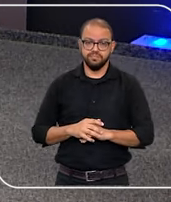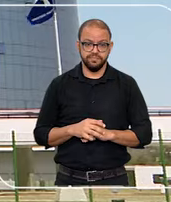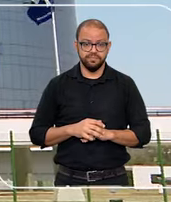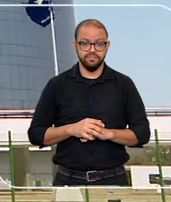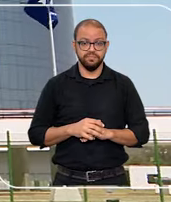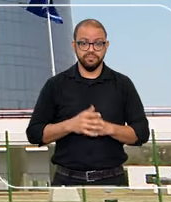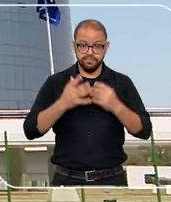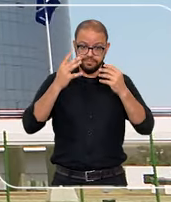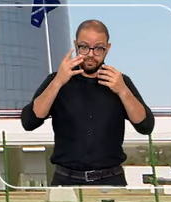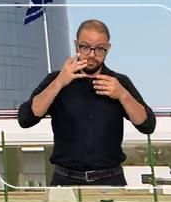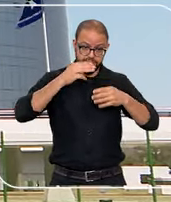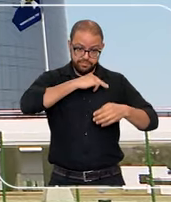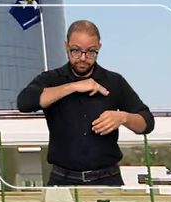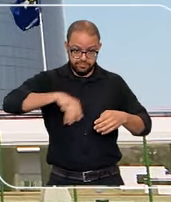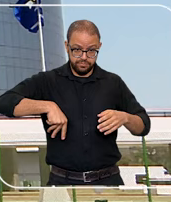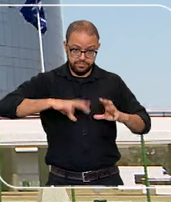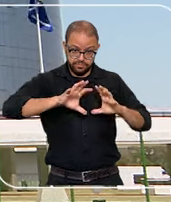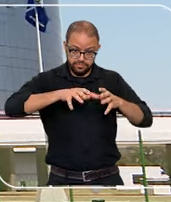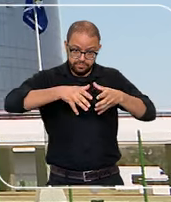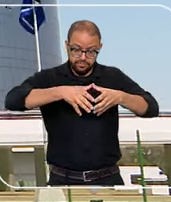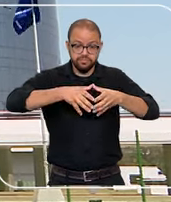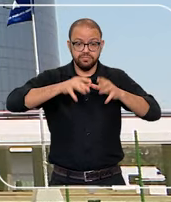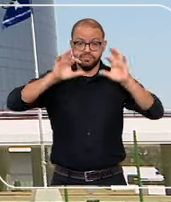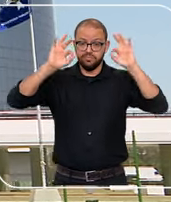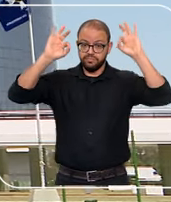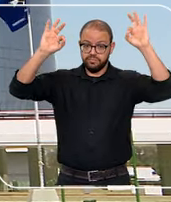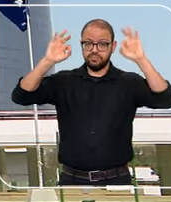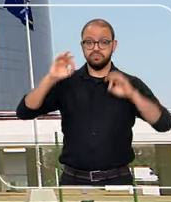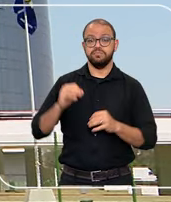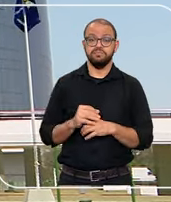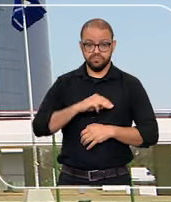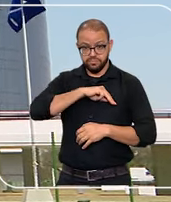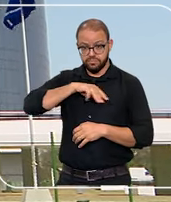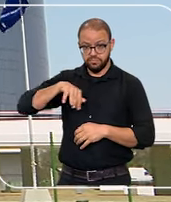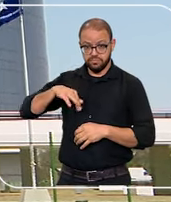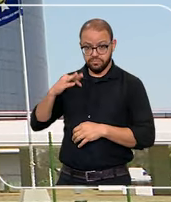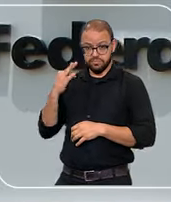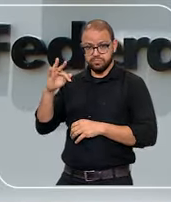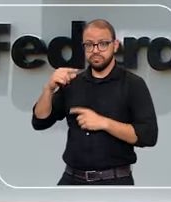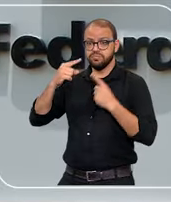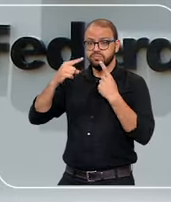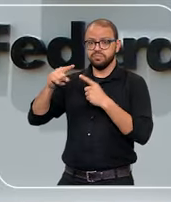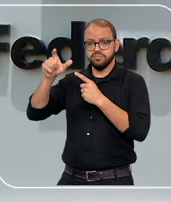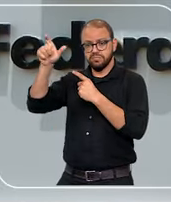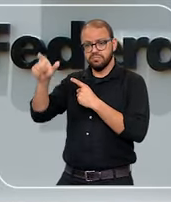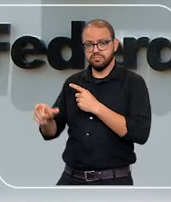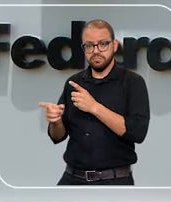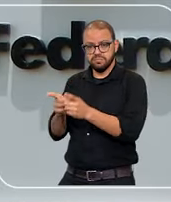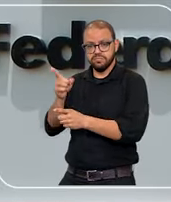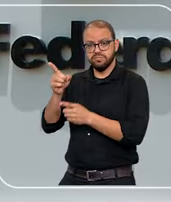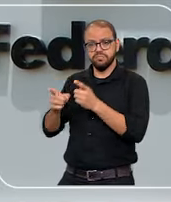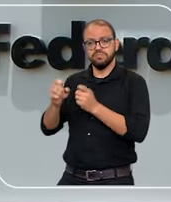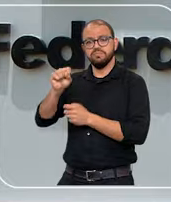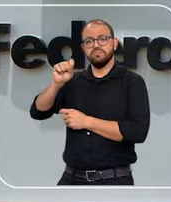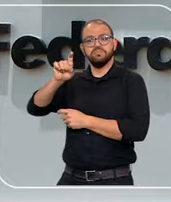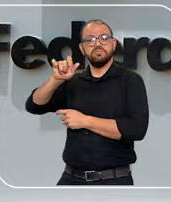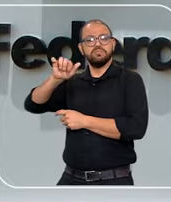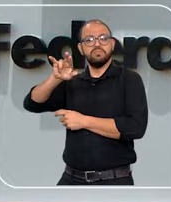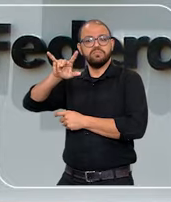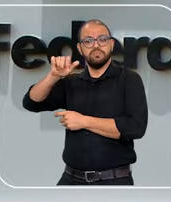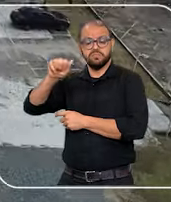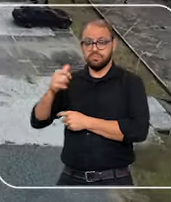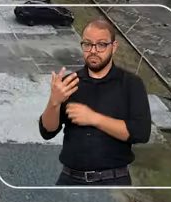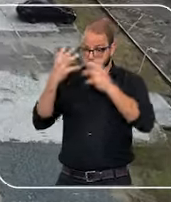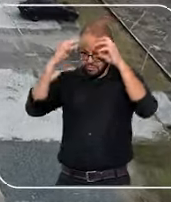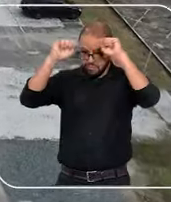prorrogado. Os ministros da Corte Especial receberam a denúncia do Ministério Público Federal contra a desembargadora Sandra Inês Moraes